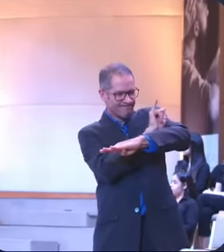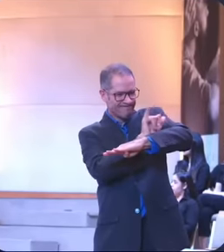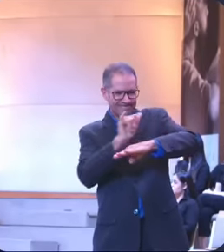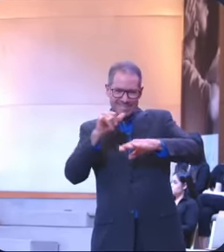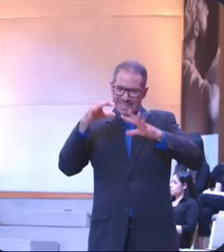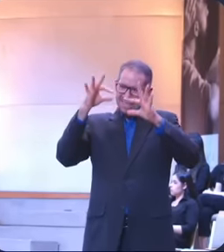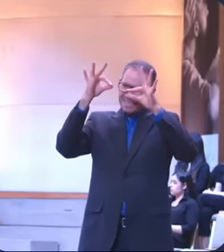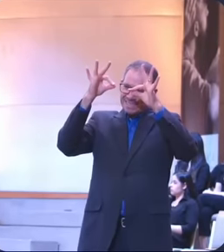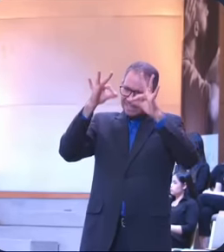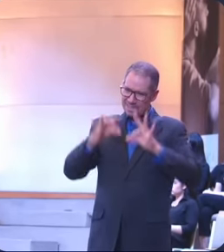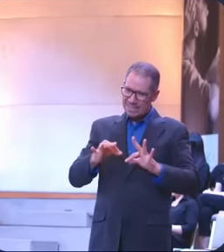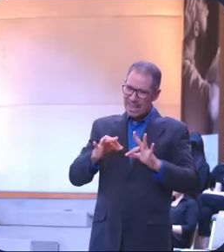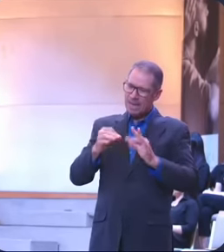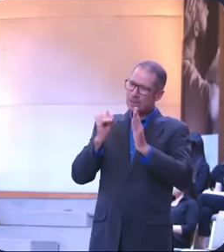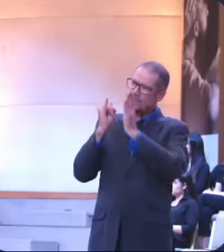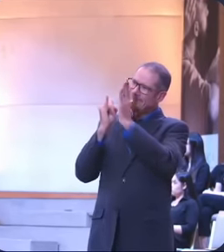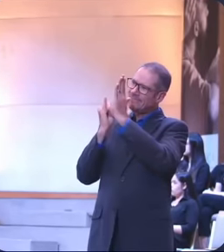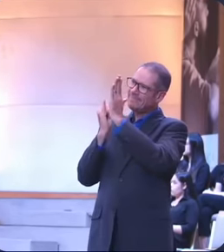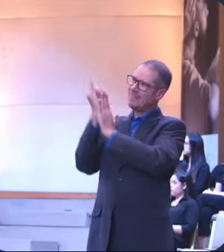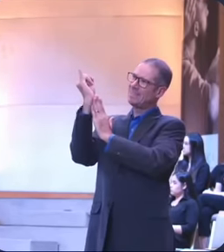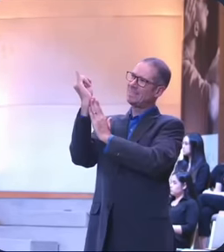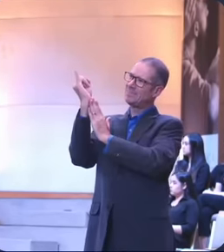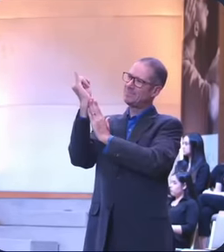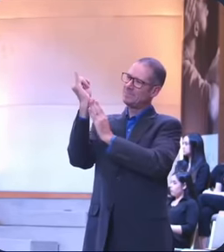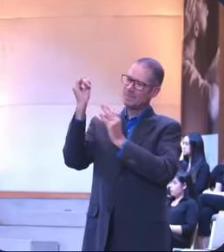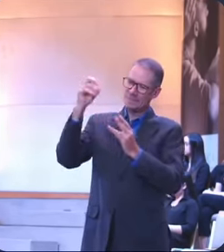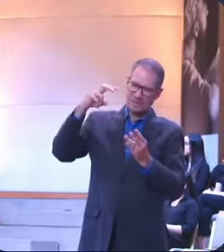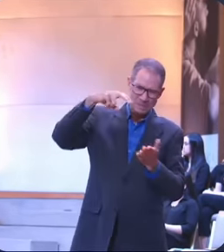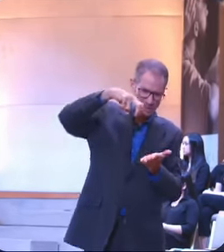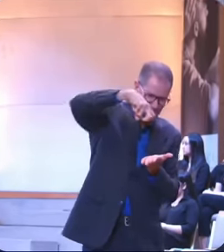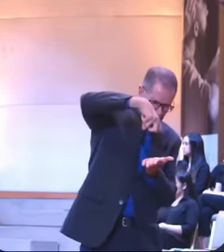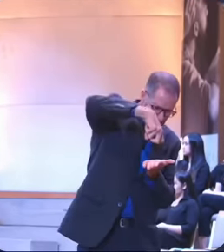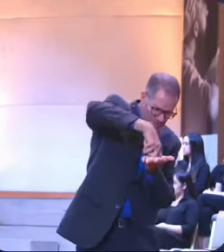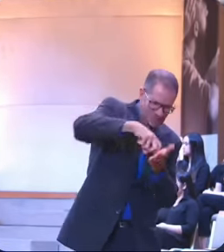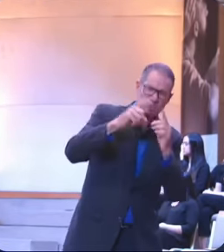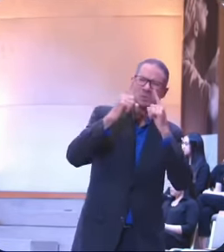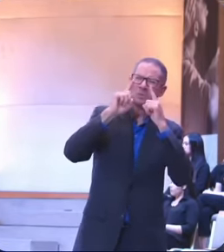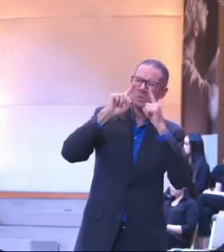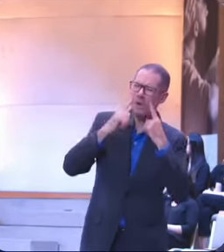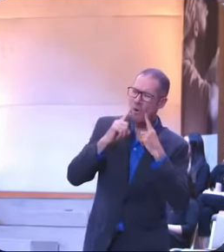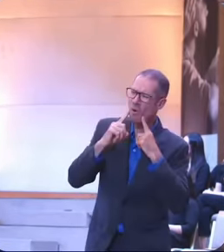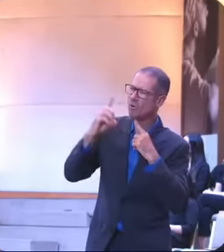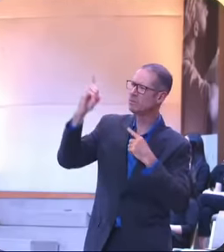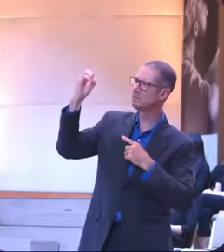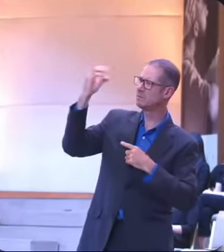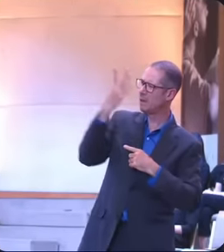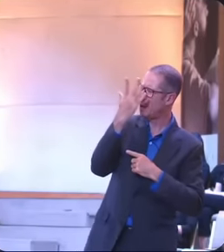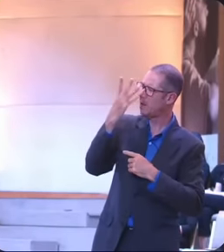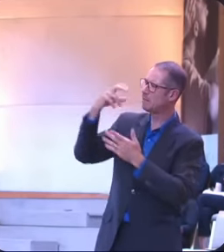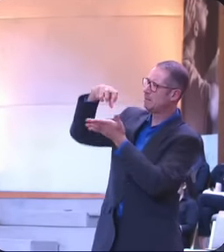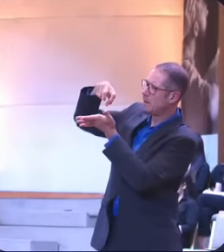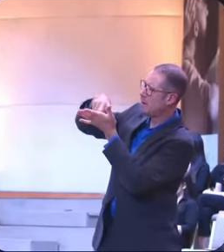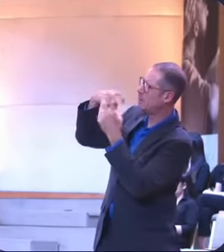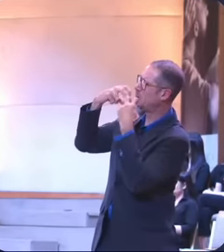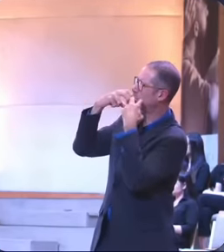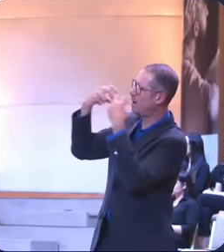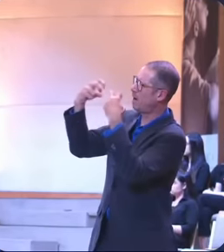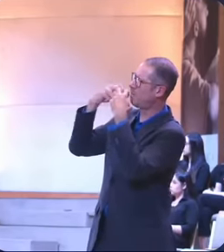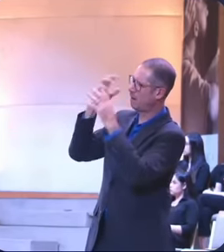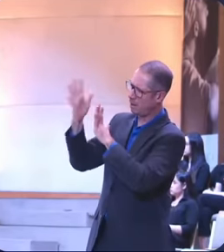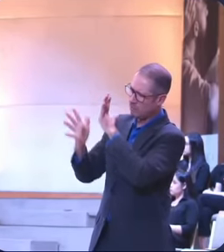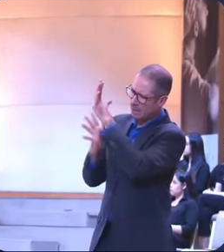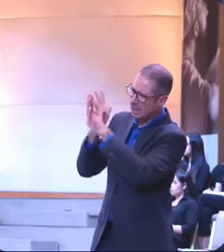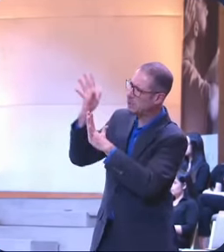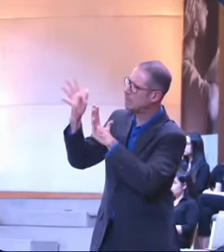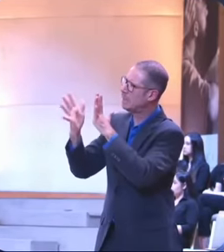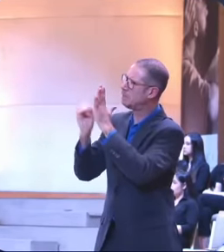certo para levar a intercessão. Então dobra o teu joelho, chora na presença de Deus, clama, intercede,